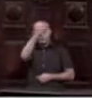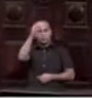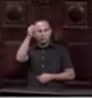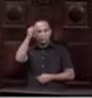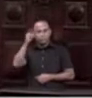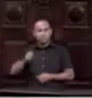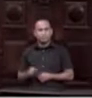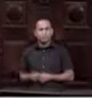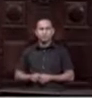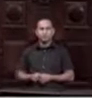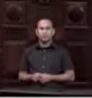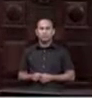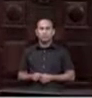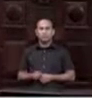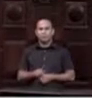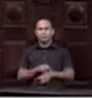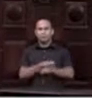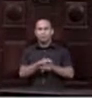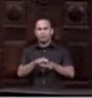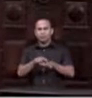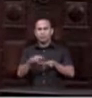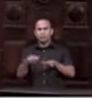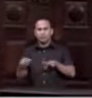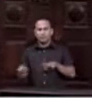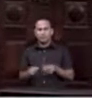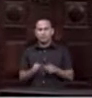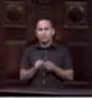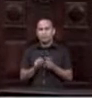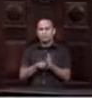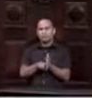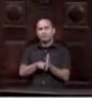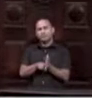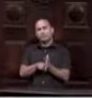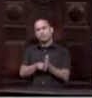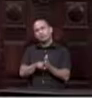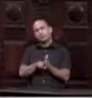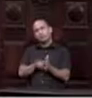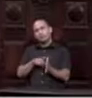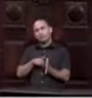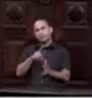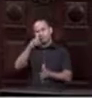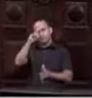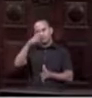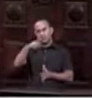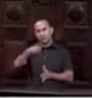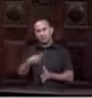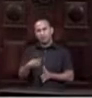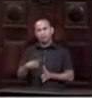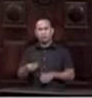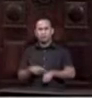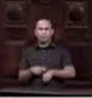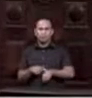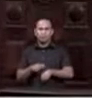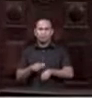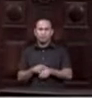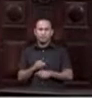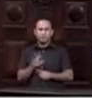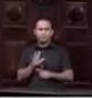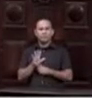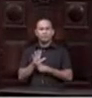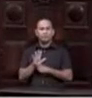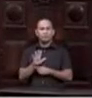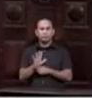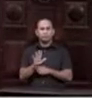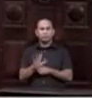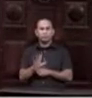ERJ, o ESO, em que pesquisas que demandaram tempo e recurso público